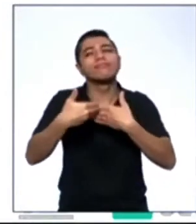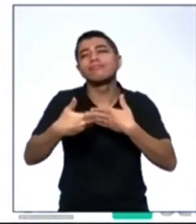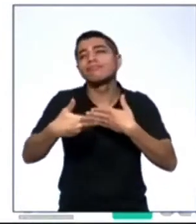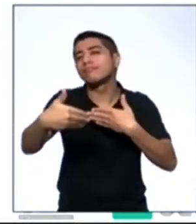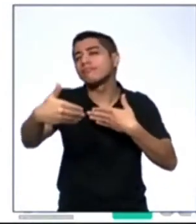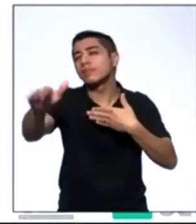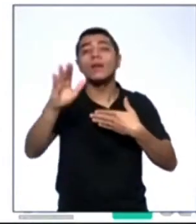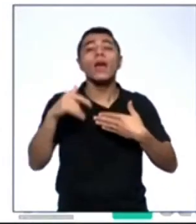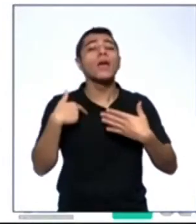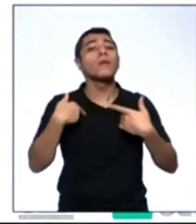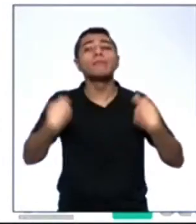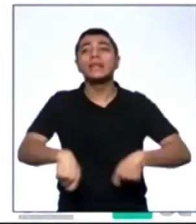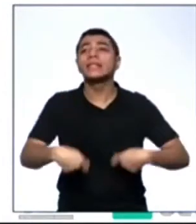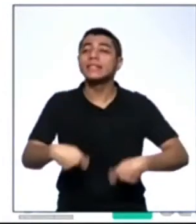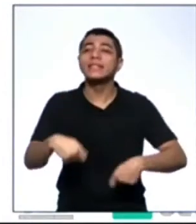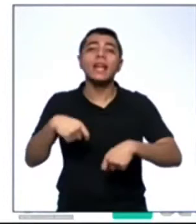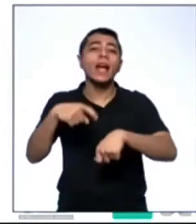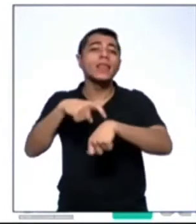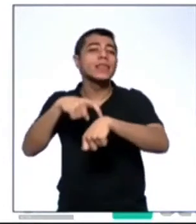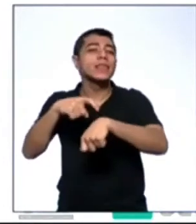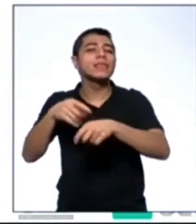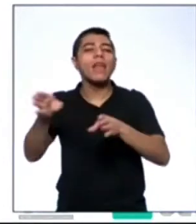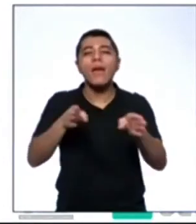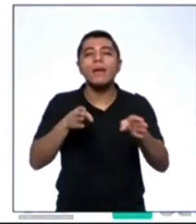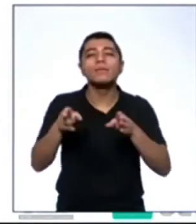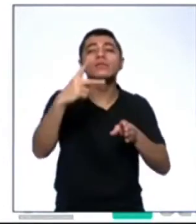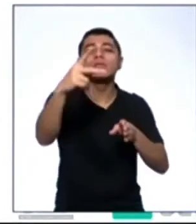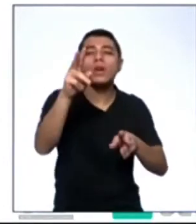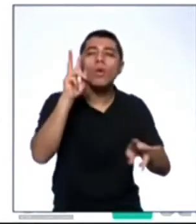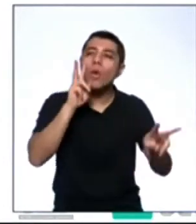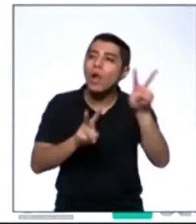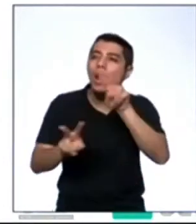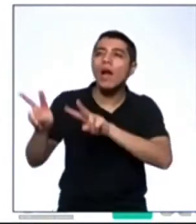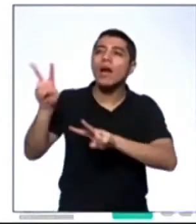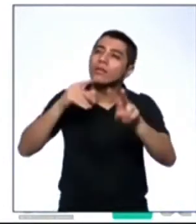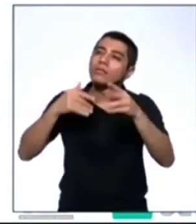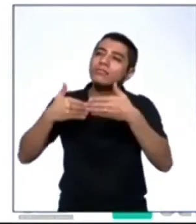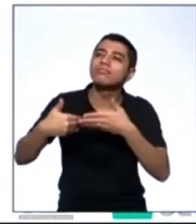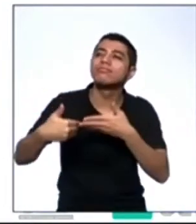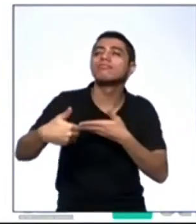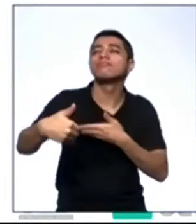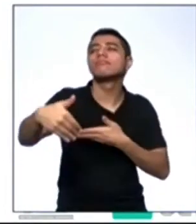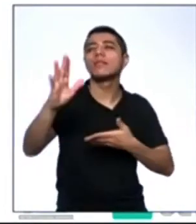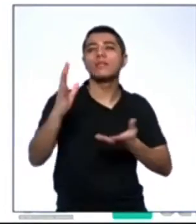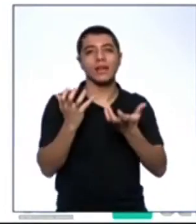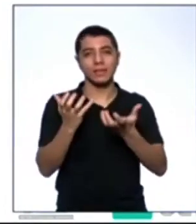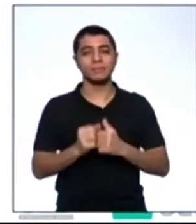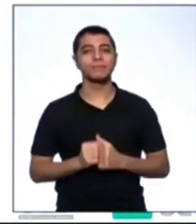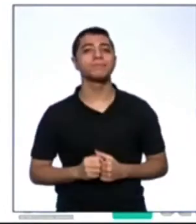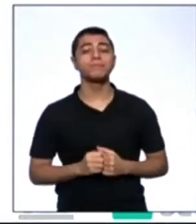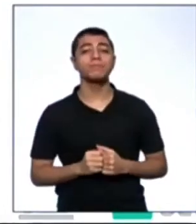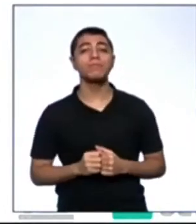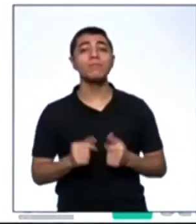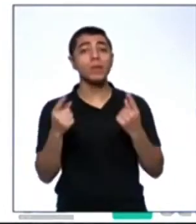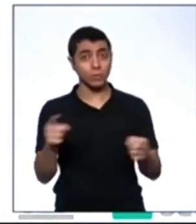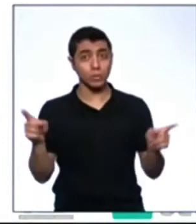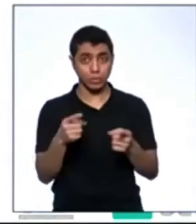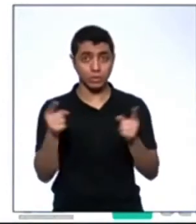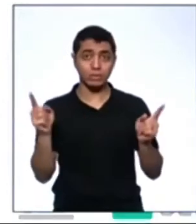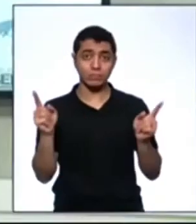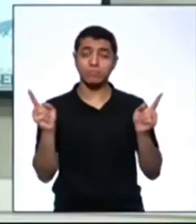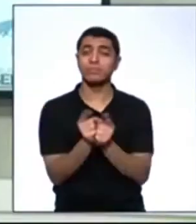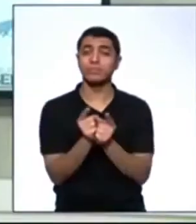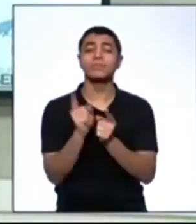cruzar o túnel do tempo do seu olhar. Esse trechinho bonitinho é o trechinho da música Seu Olhar.